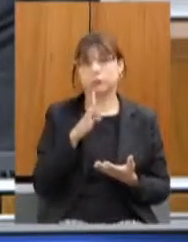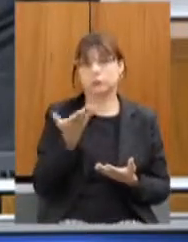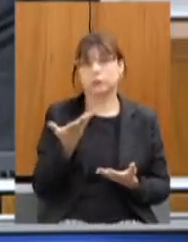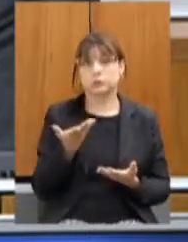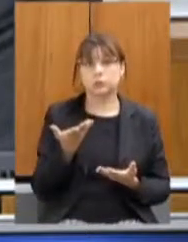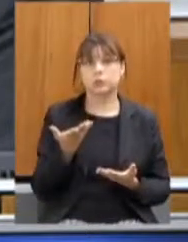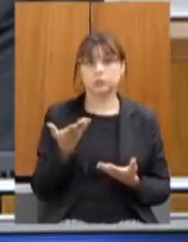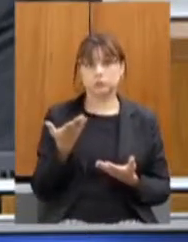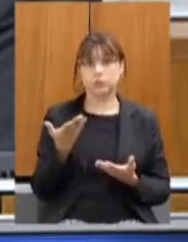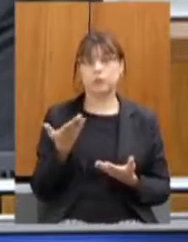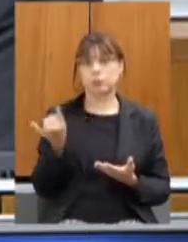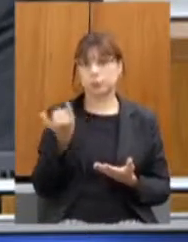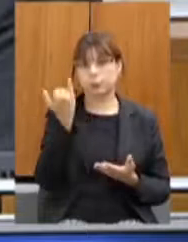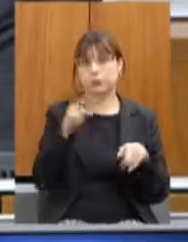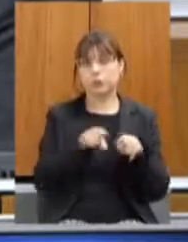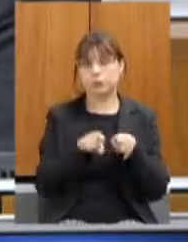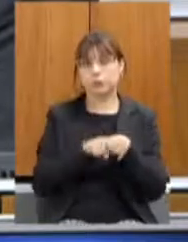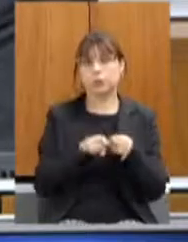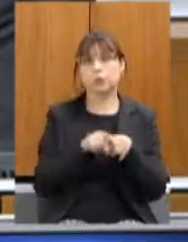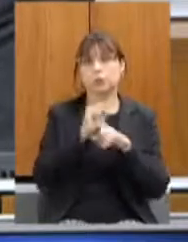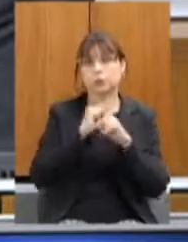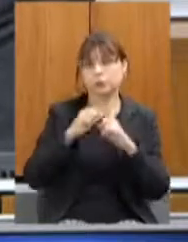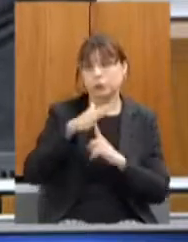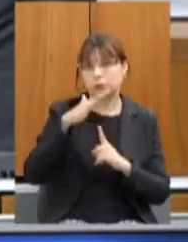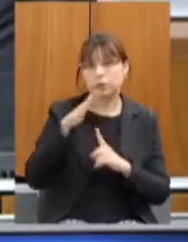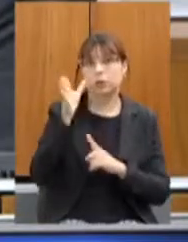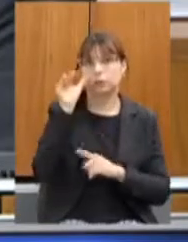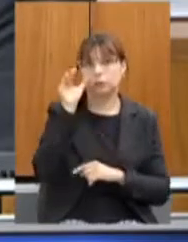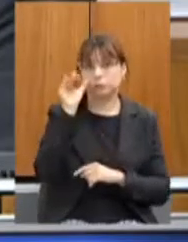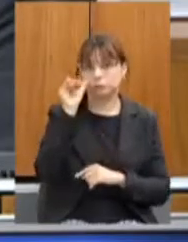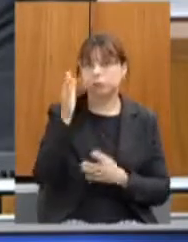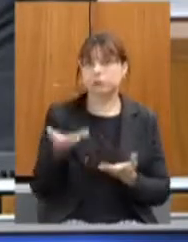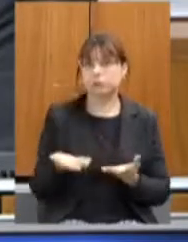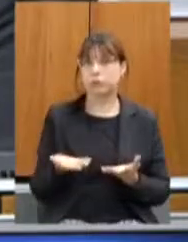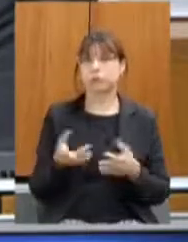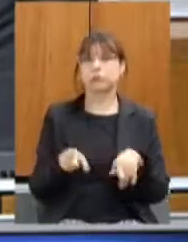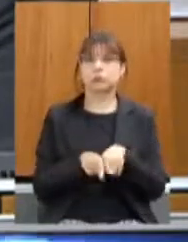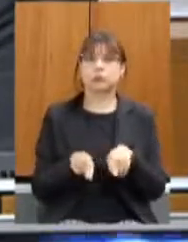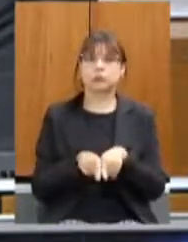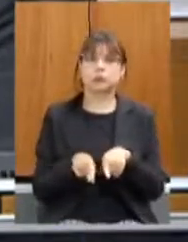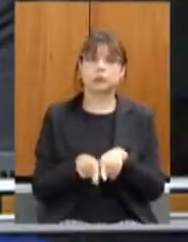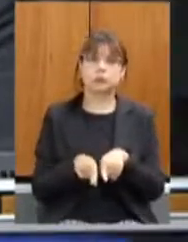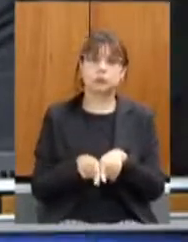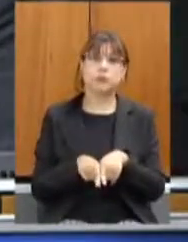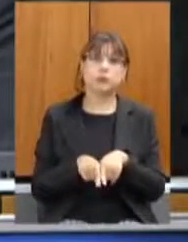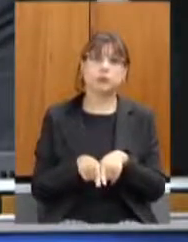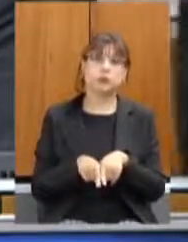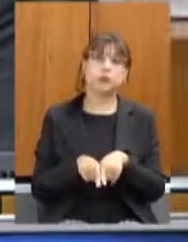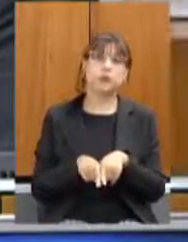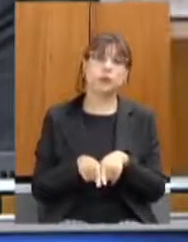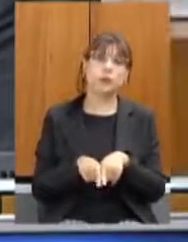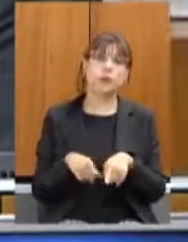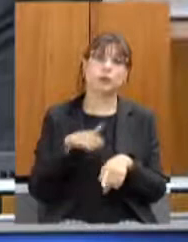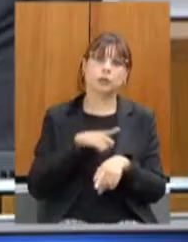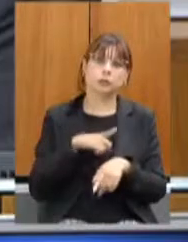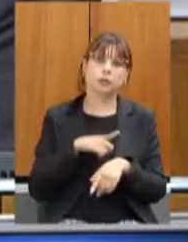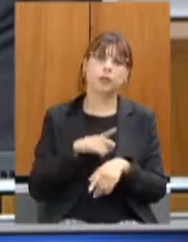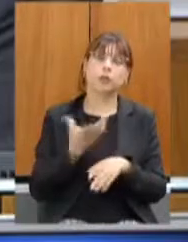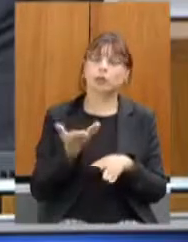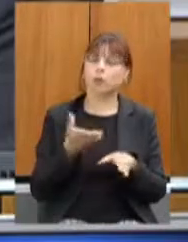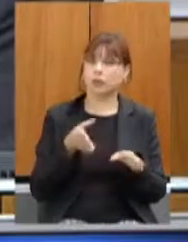uma penetração importante na sociedade Além disso também nós tivemos várias notas técnicas